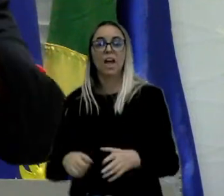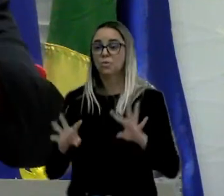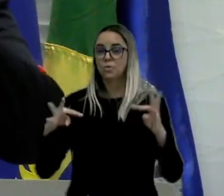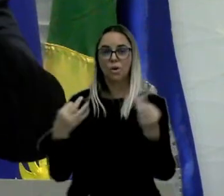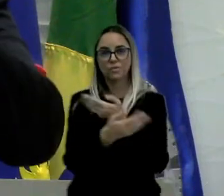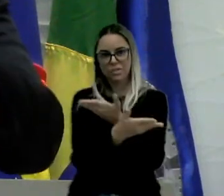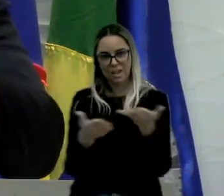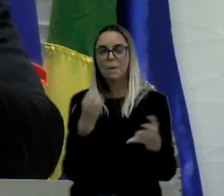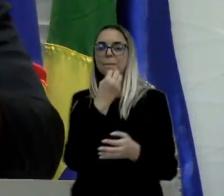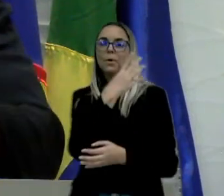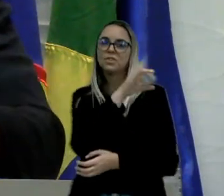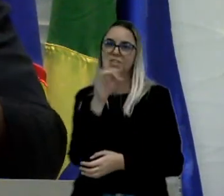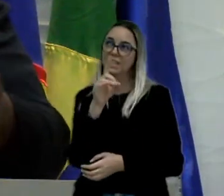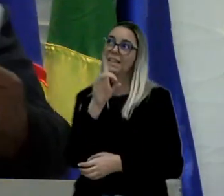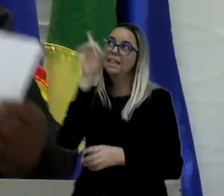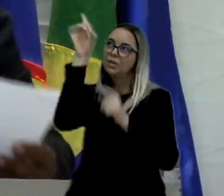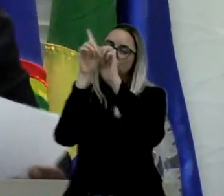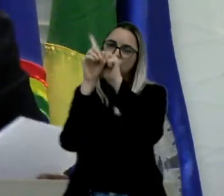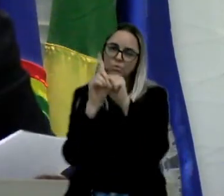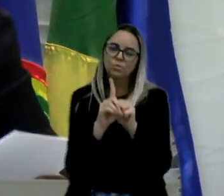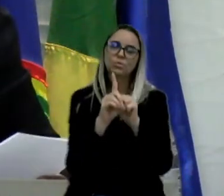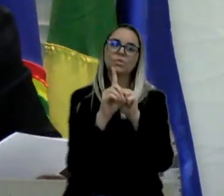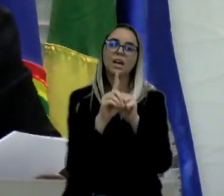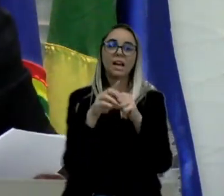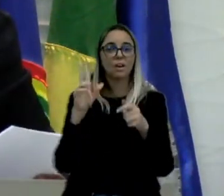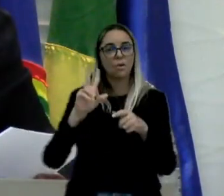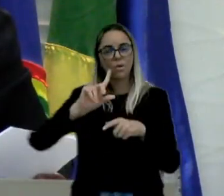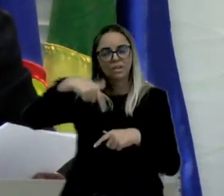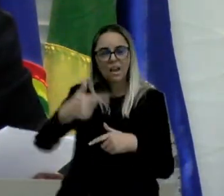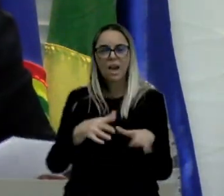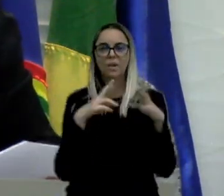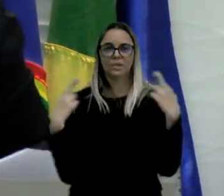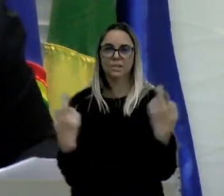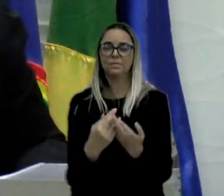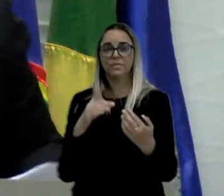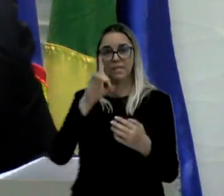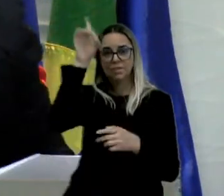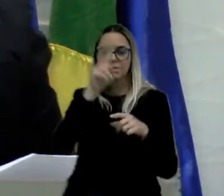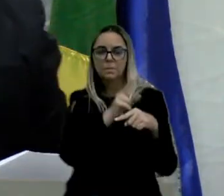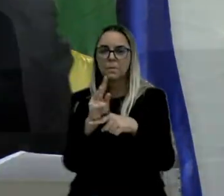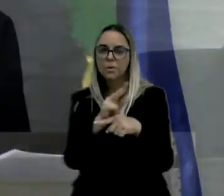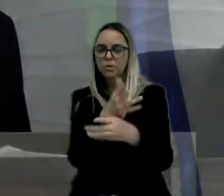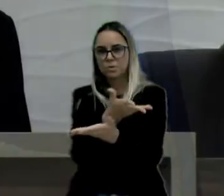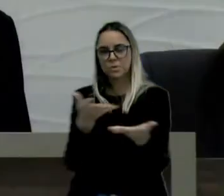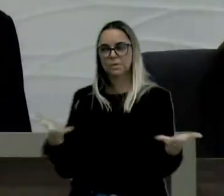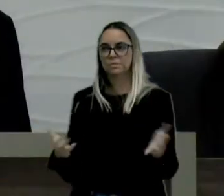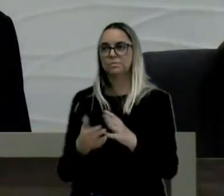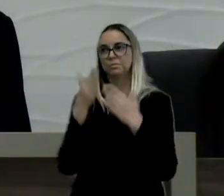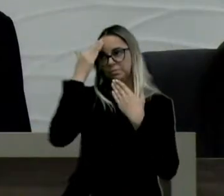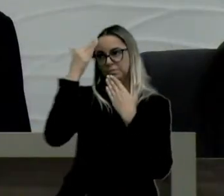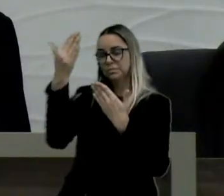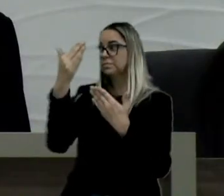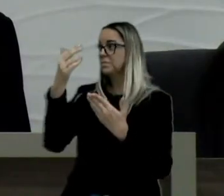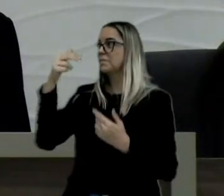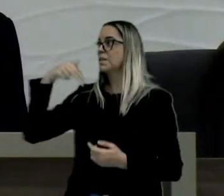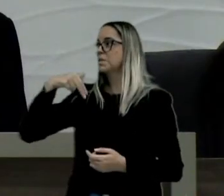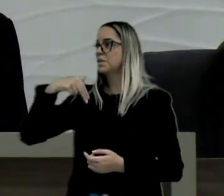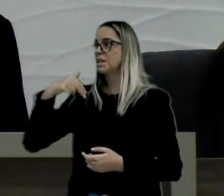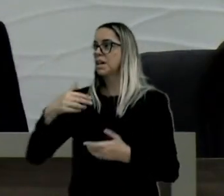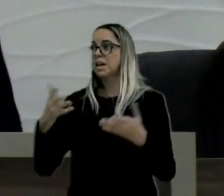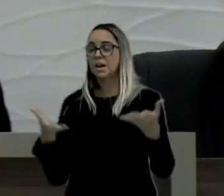bom dia tchau fique com Deus até a próxima que Deus proteja a todos agradeço Vereador Nilton faculta palavra